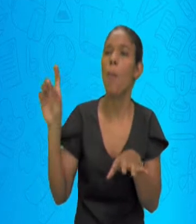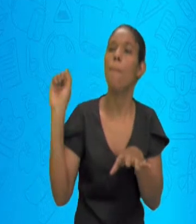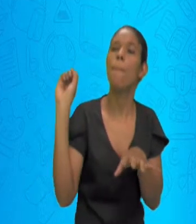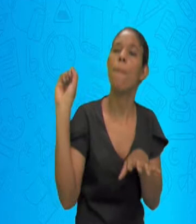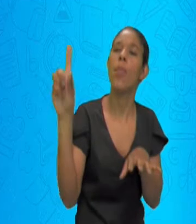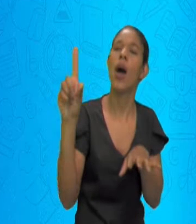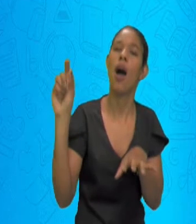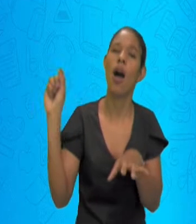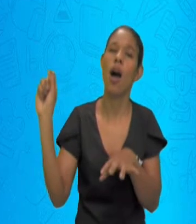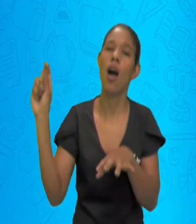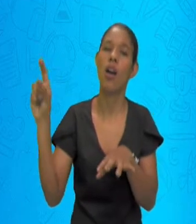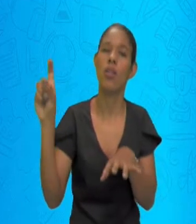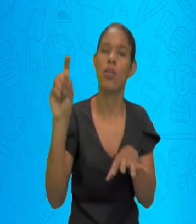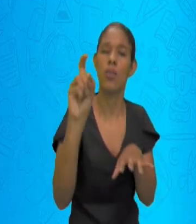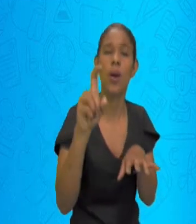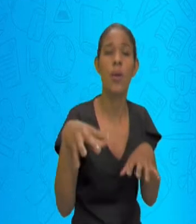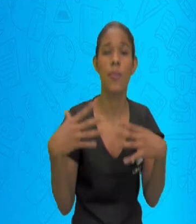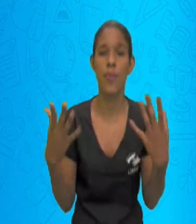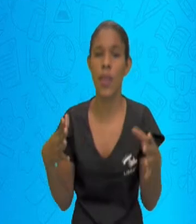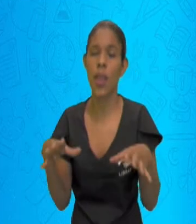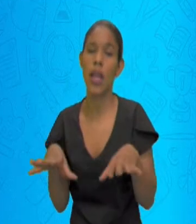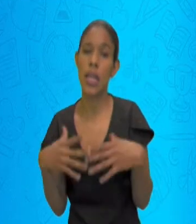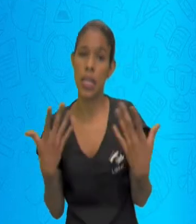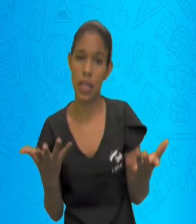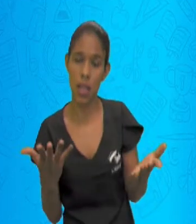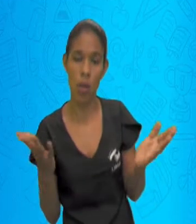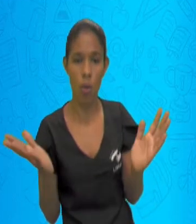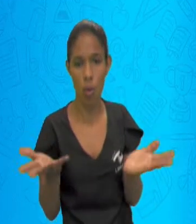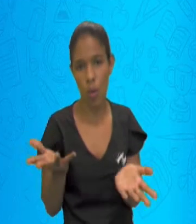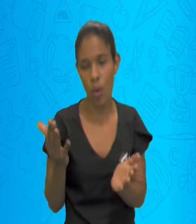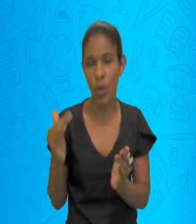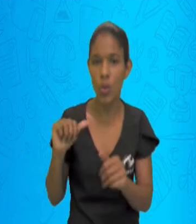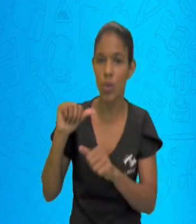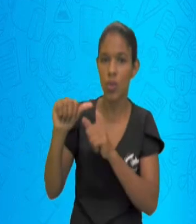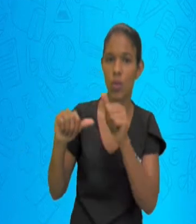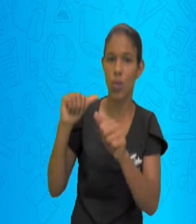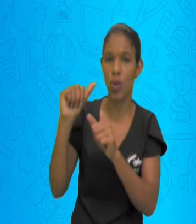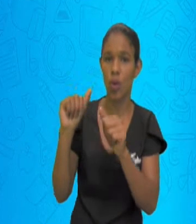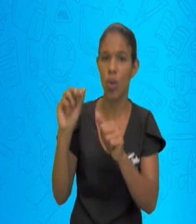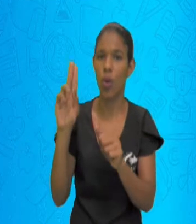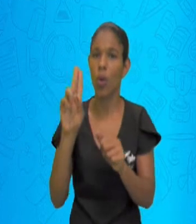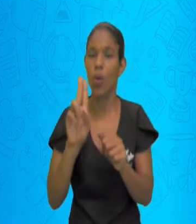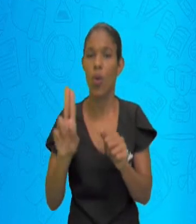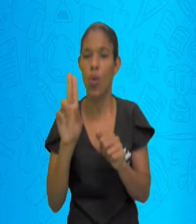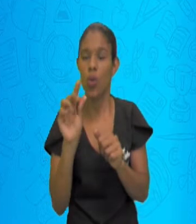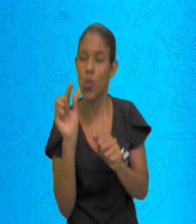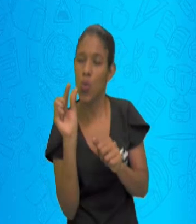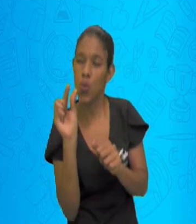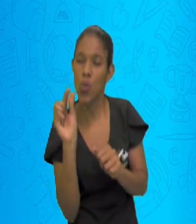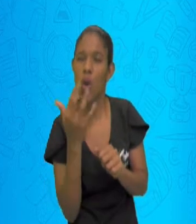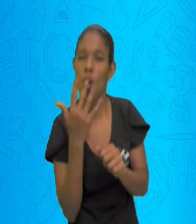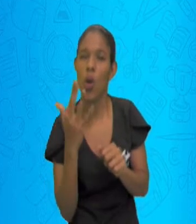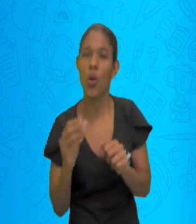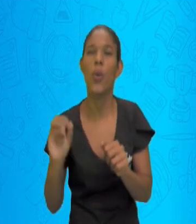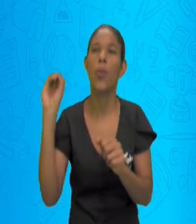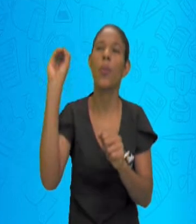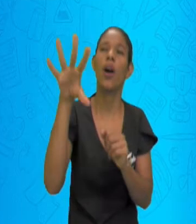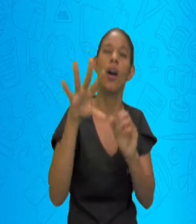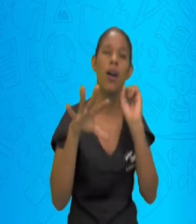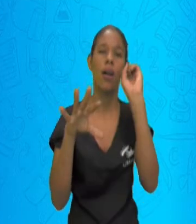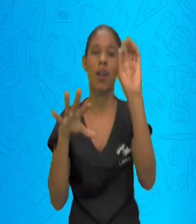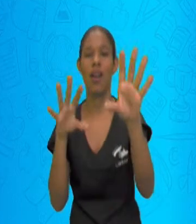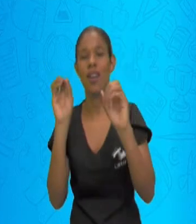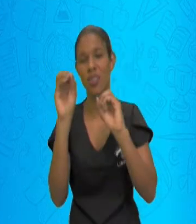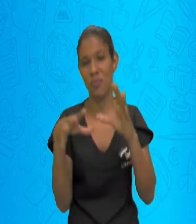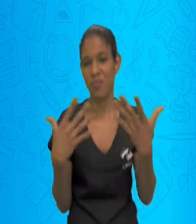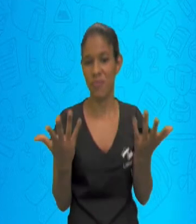alguns blocos, jogar confetes, serpentinas. Por volta dos meados do século XIX, no Rio de Janeiro, a prática do